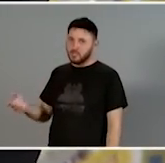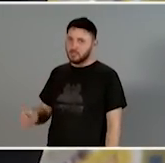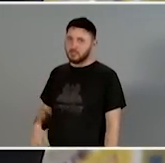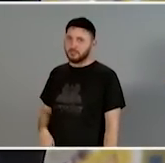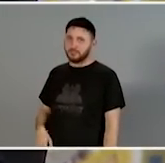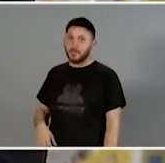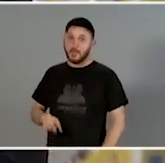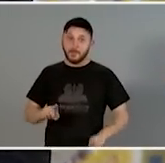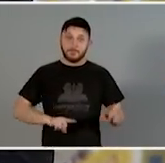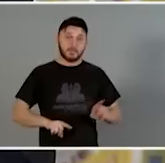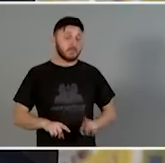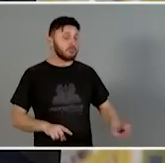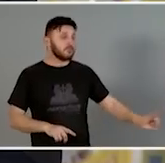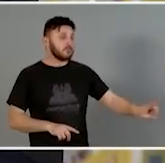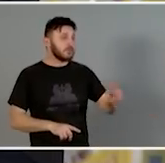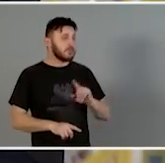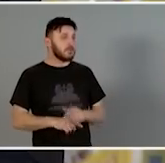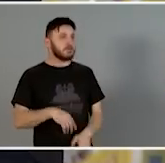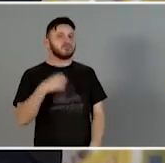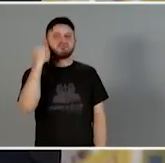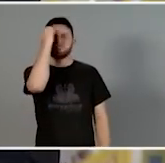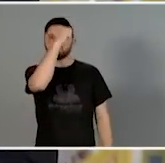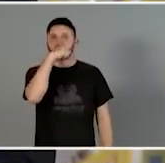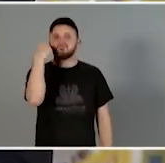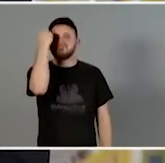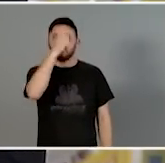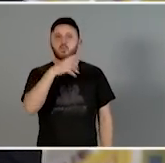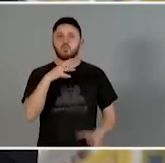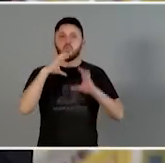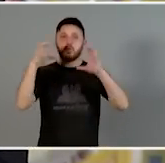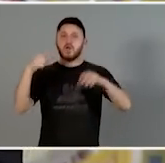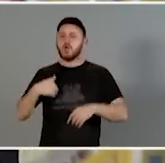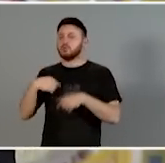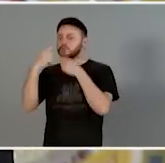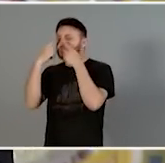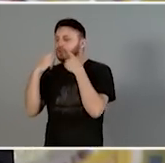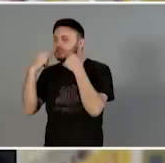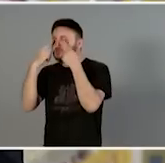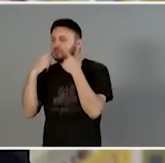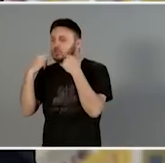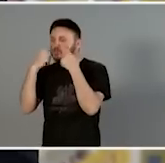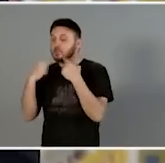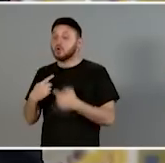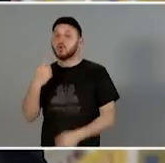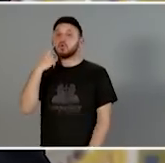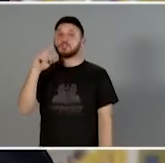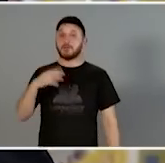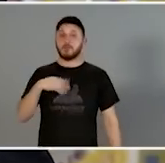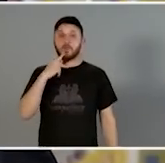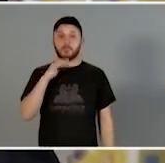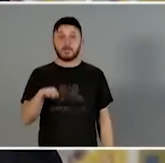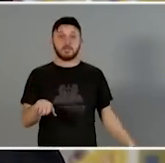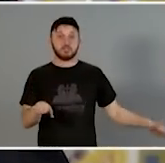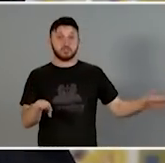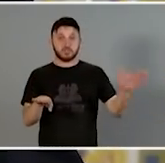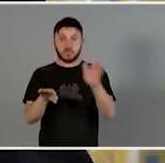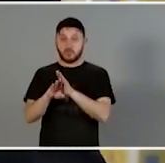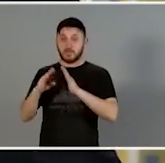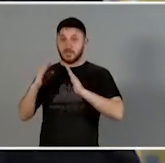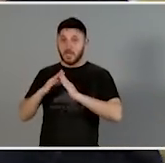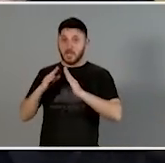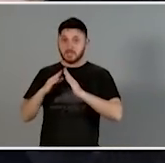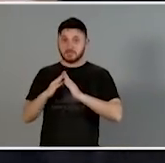E eu chorava muitas vezes. Mas chegou um dia que o meu pai chegou em casa e ele rachava a marmita que ele levava